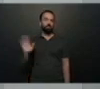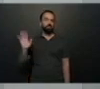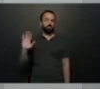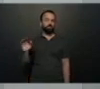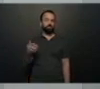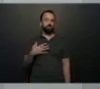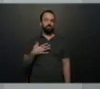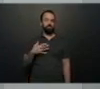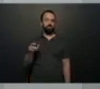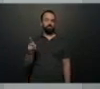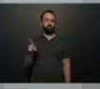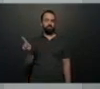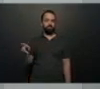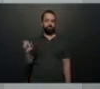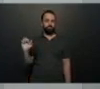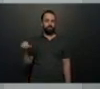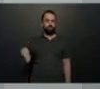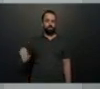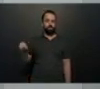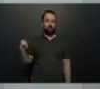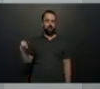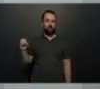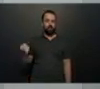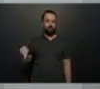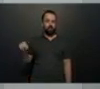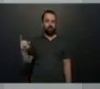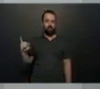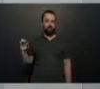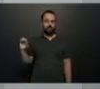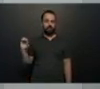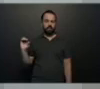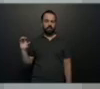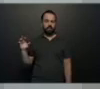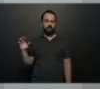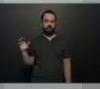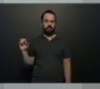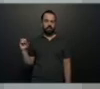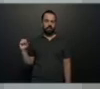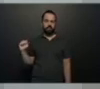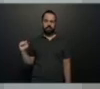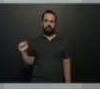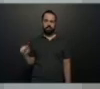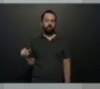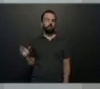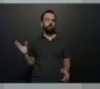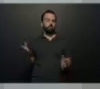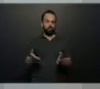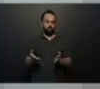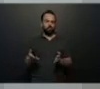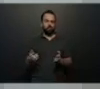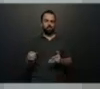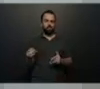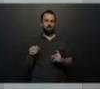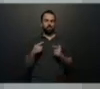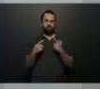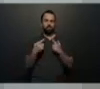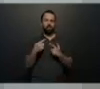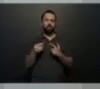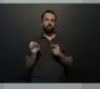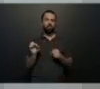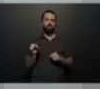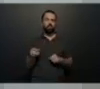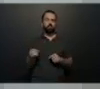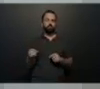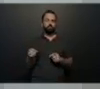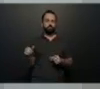Olá, eu sou a professora Mônica e na aula de hoje nós vamos falar sobre a química no nosso dia a dia. O que